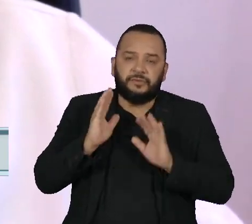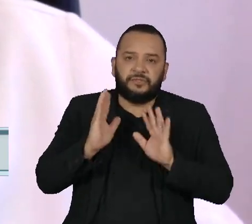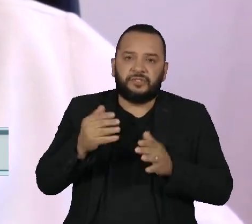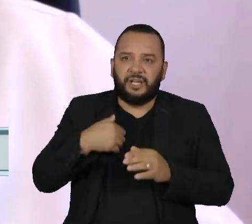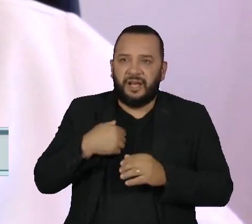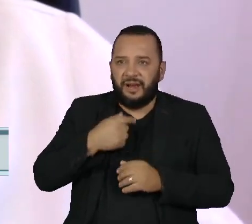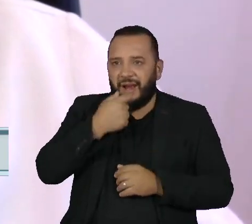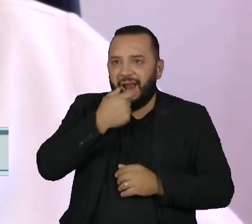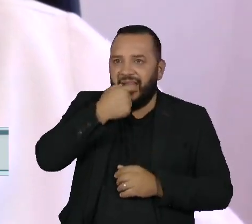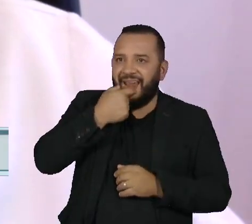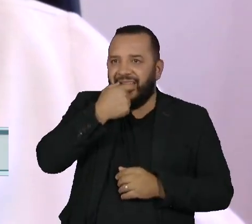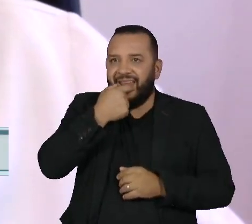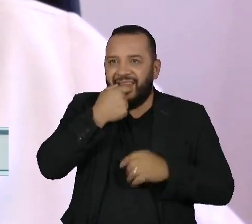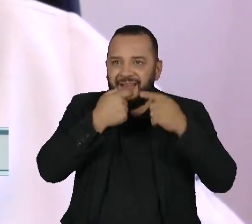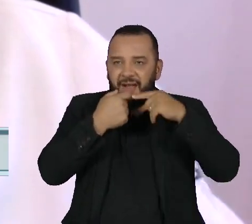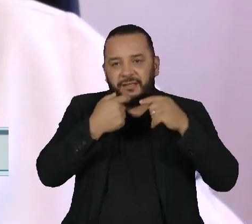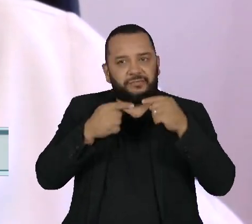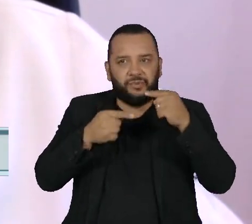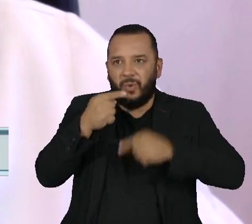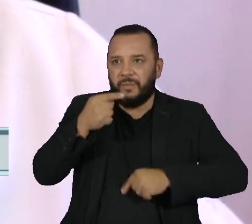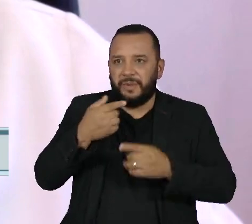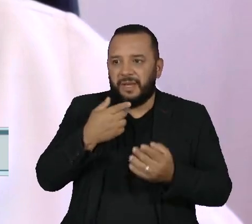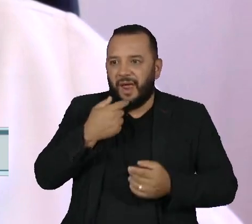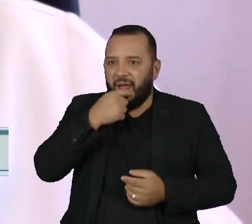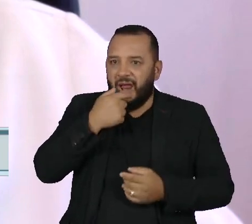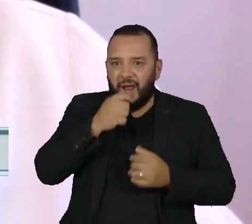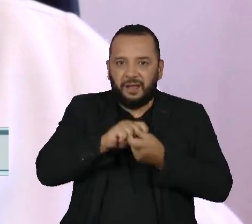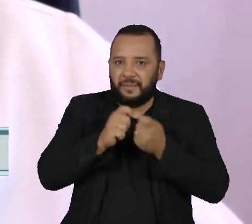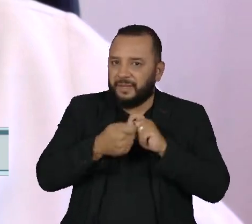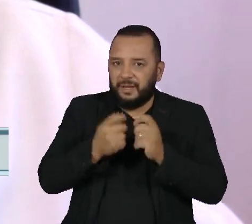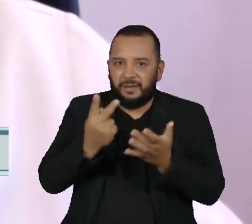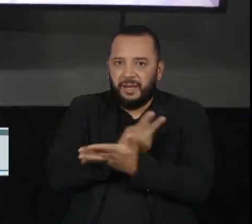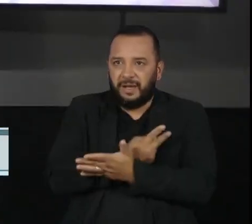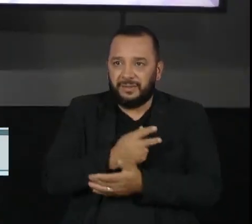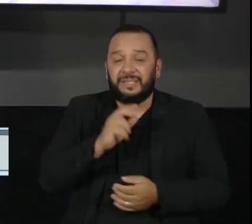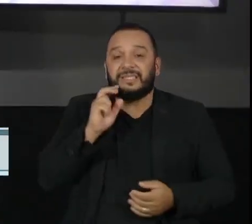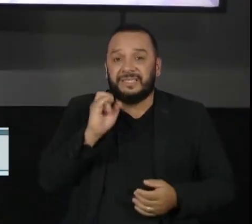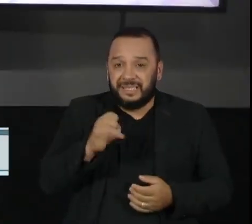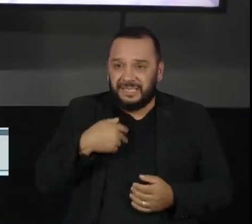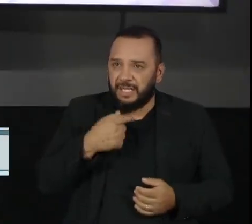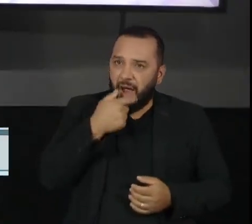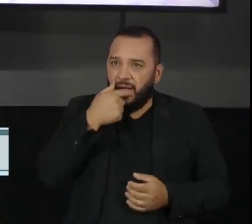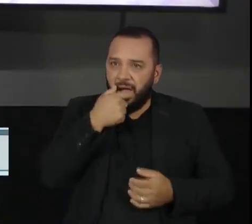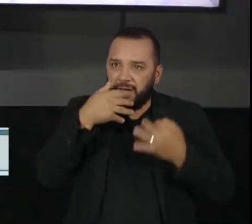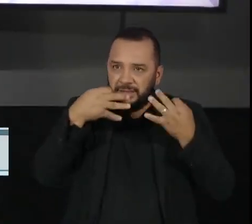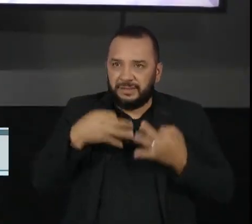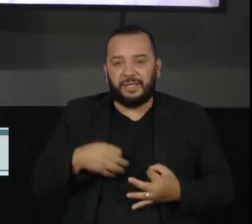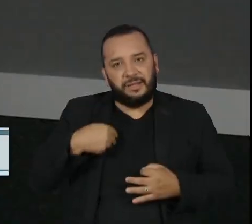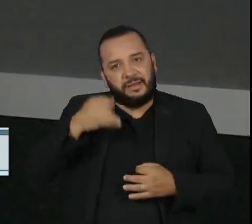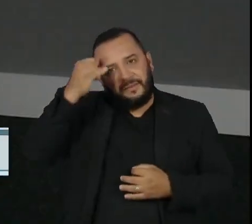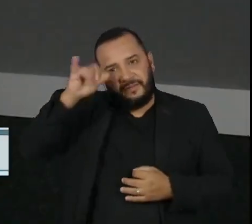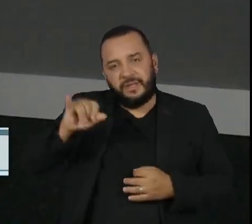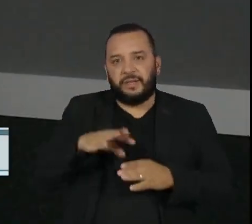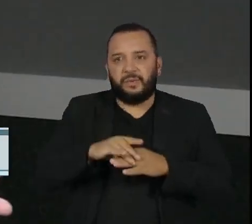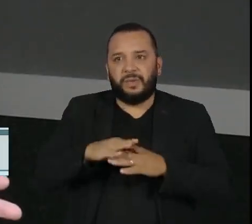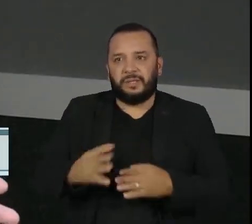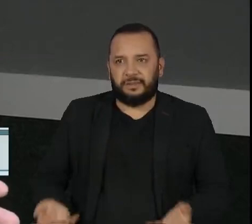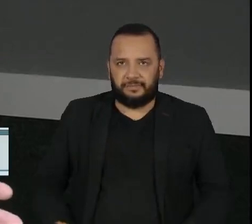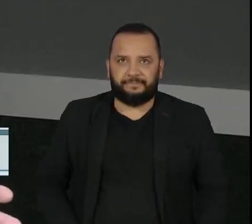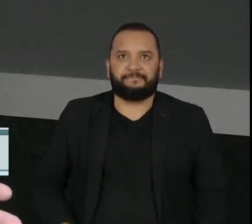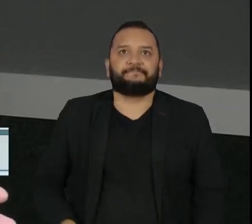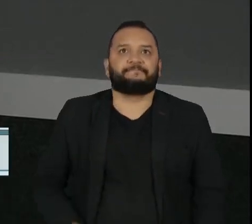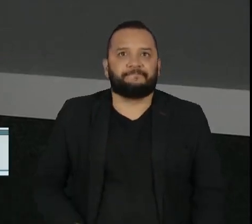mal adaptadas. E se isso for feito da forma correta, diminui bastante o risco de desenvolver a doença. Por tudo isso, a